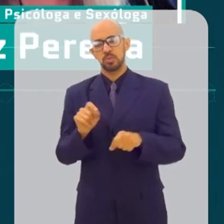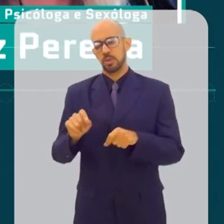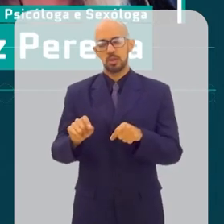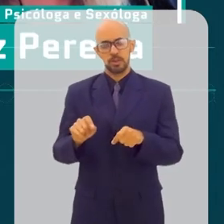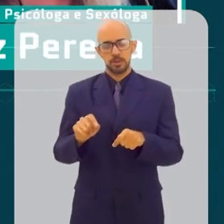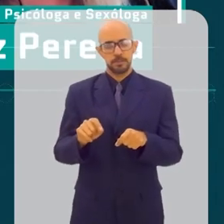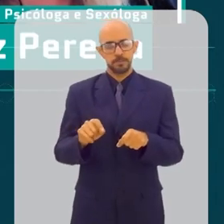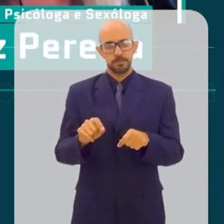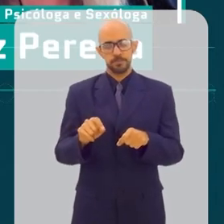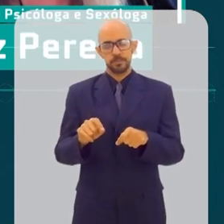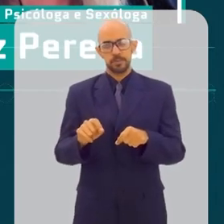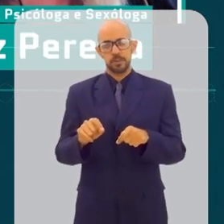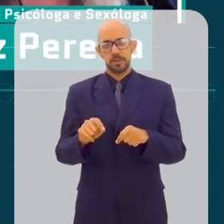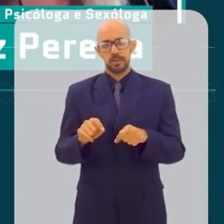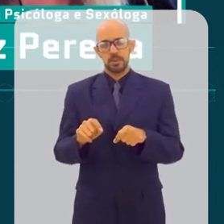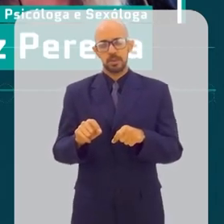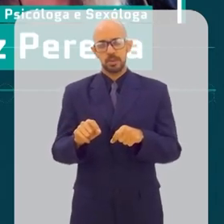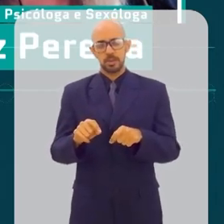fator que faz com que